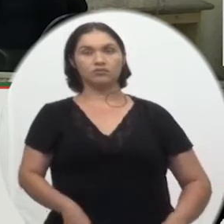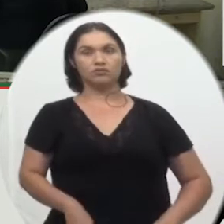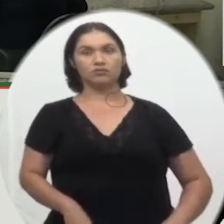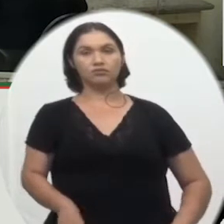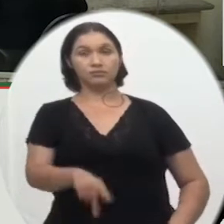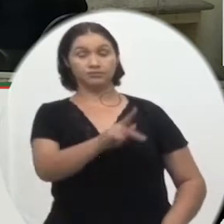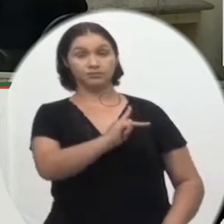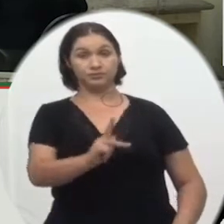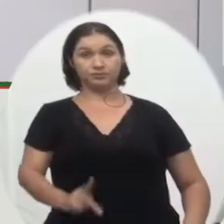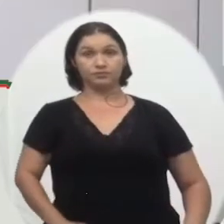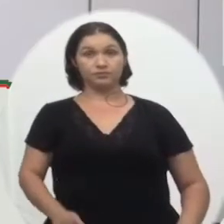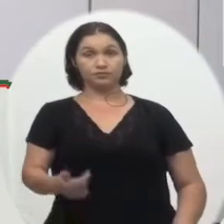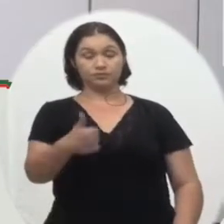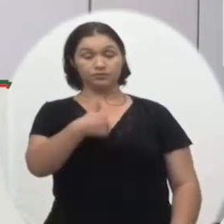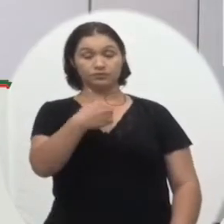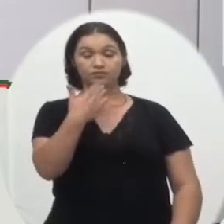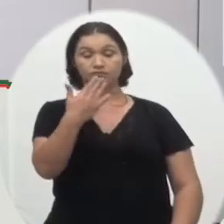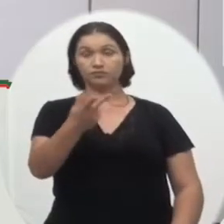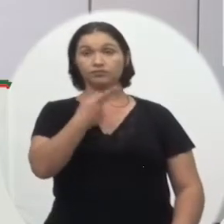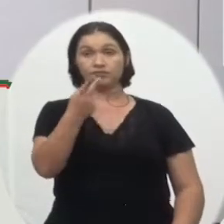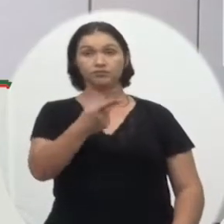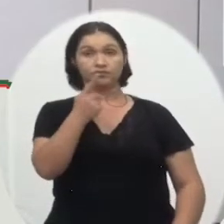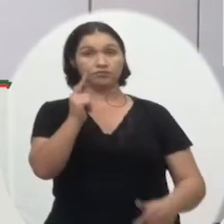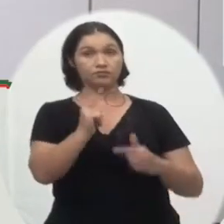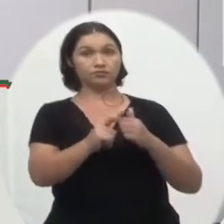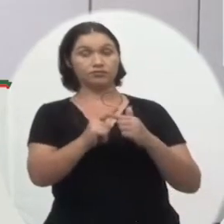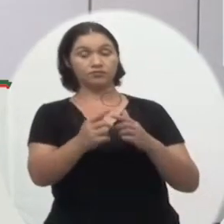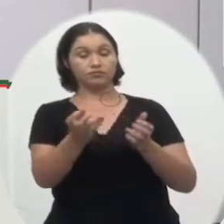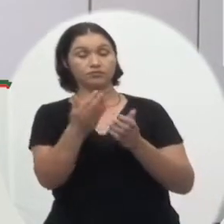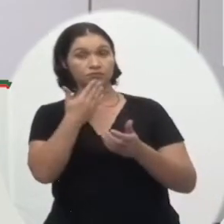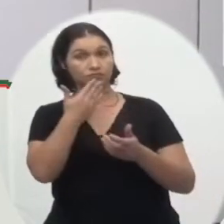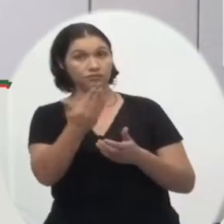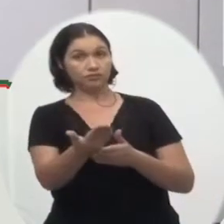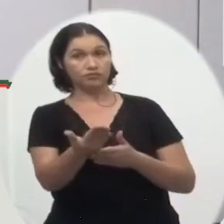Senhor presidente, a minha questão de ordem é para solicitar